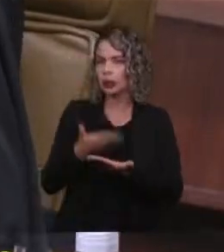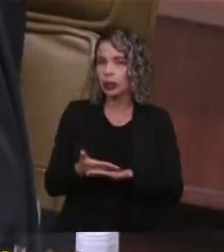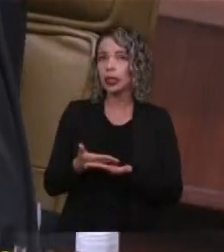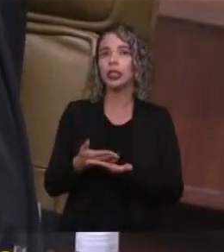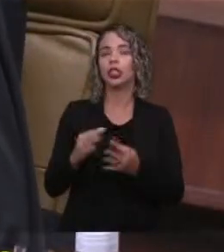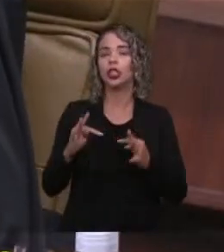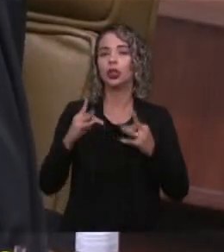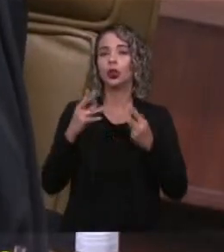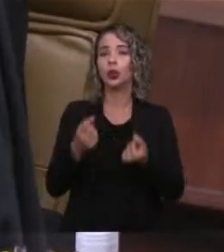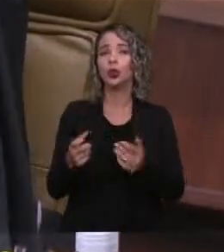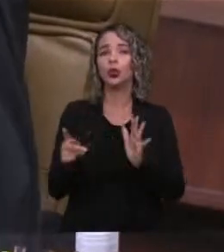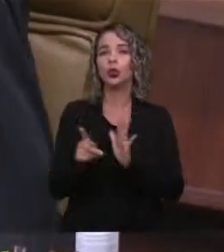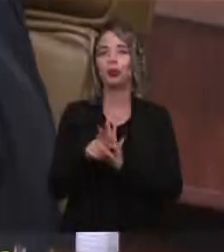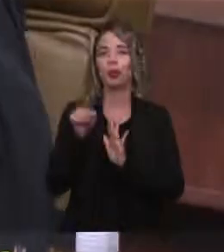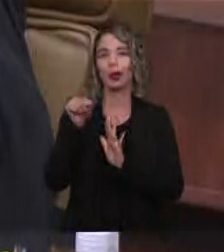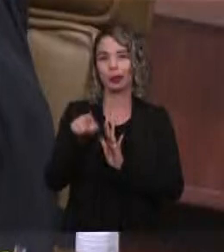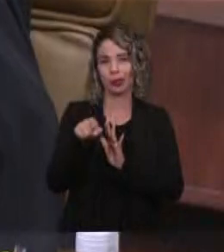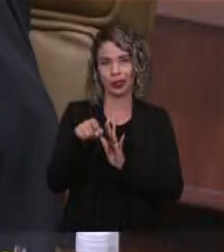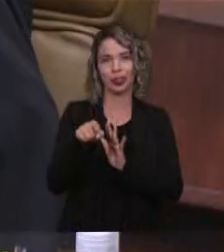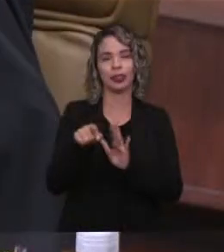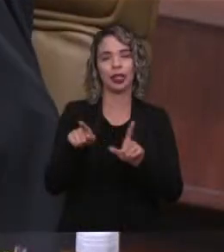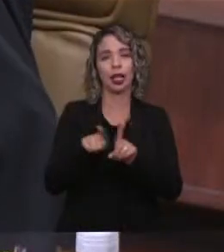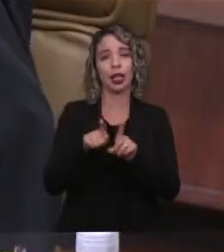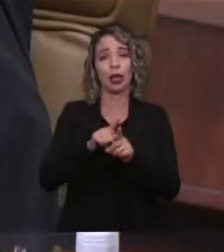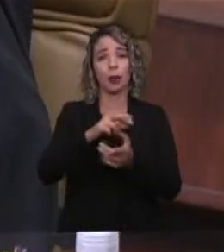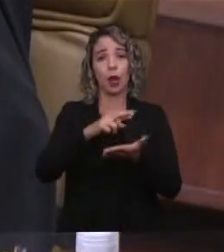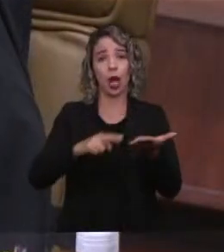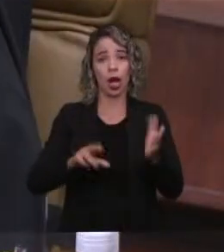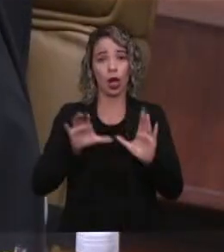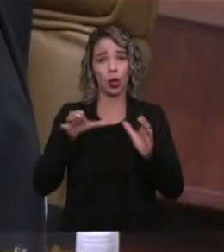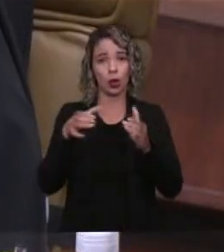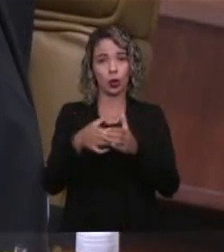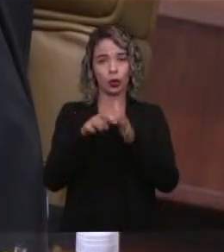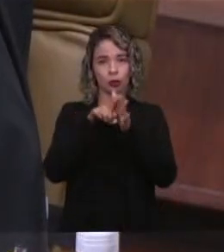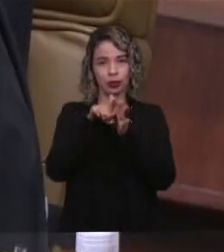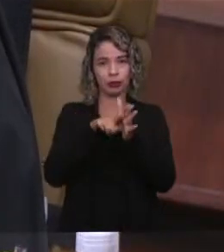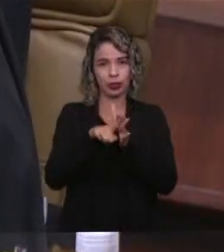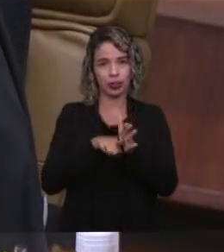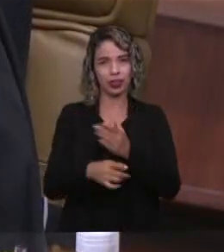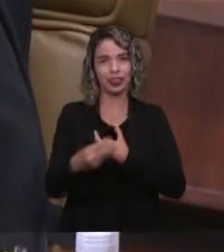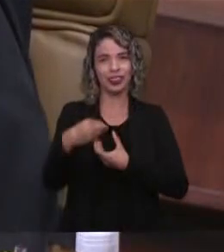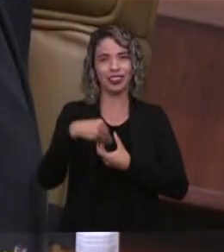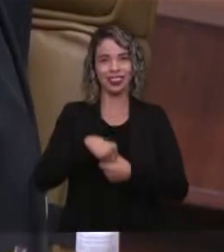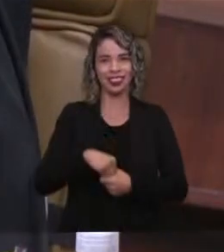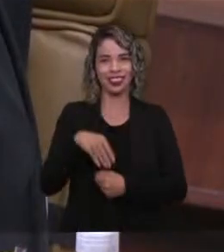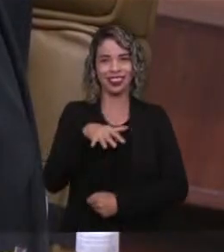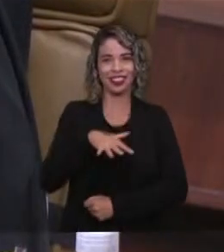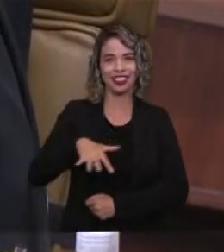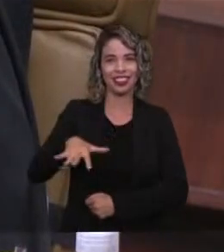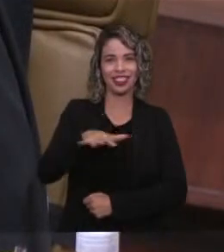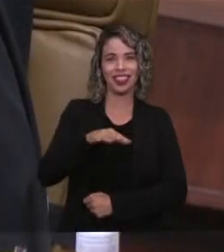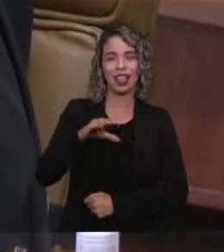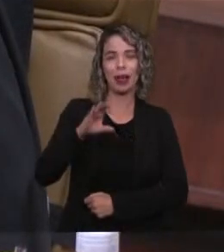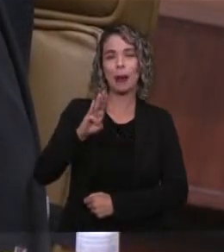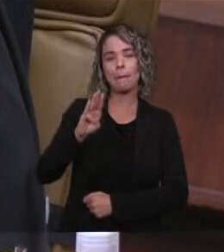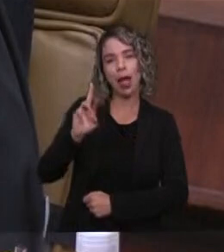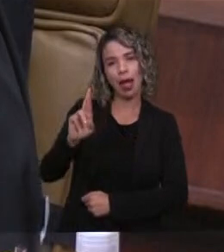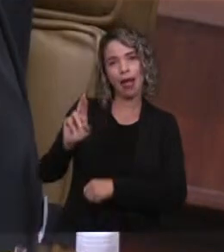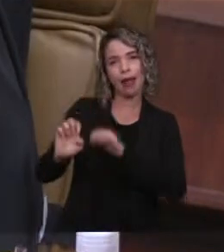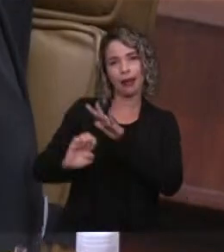externos à colaboração, o relatório do grupo de averiguação interno formado no âmbito da BR